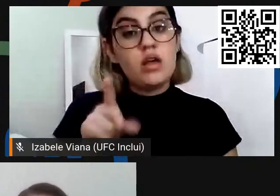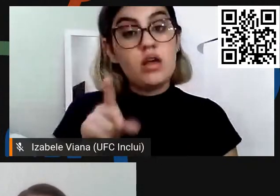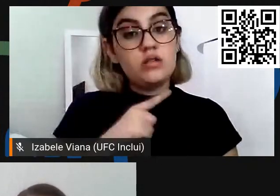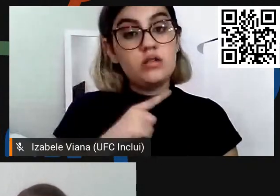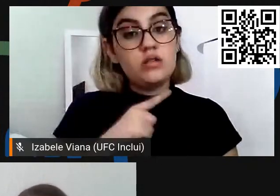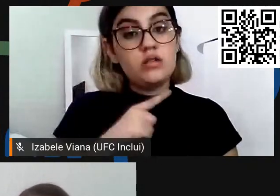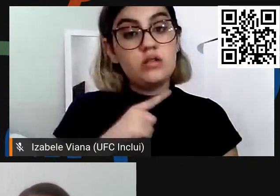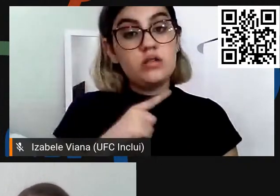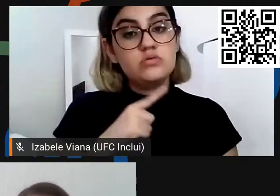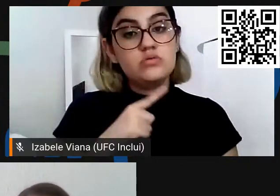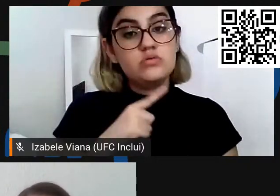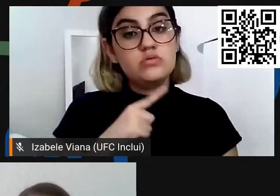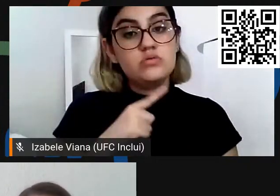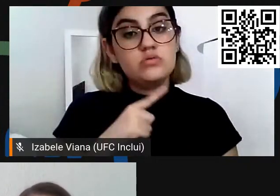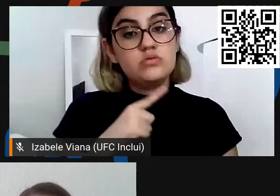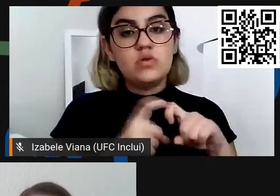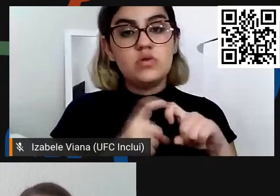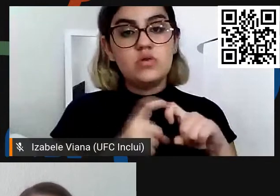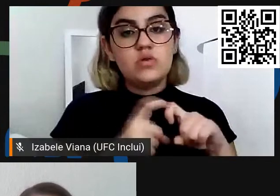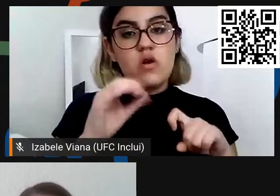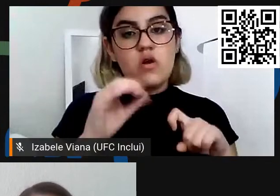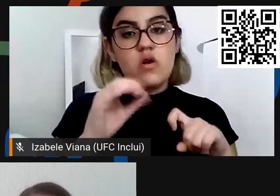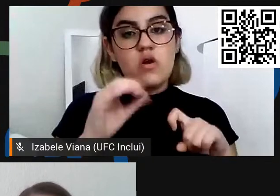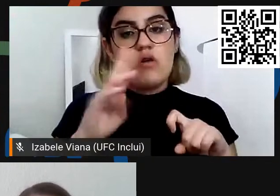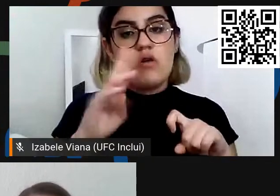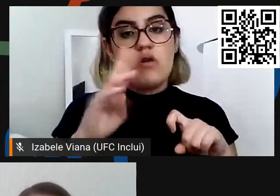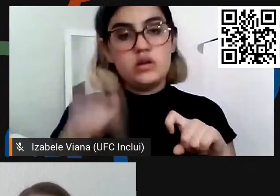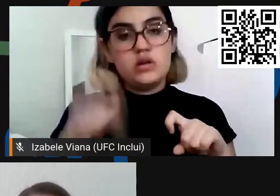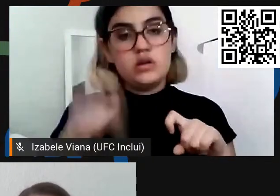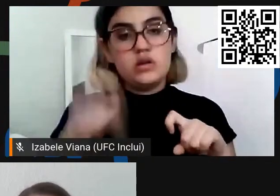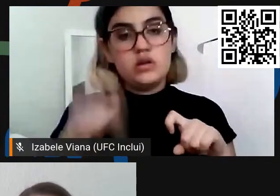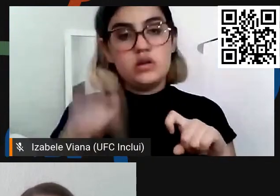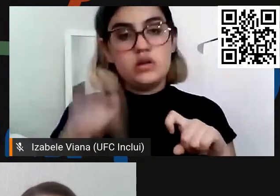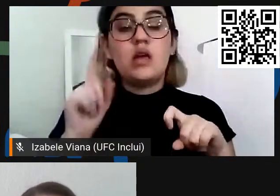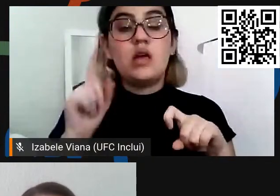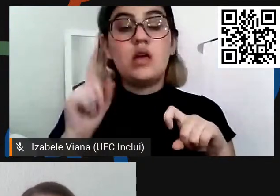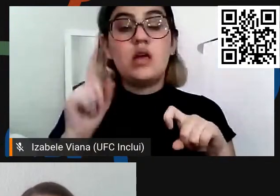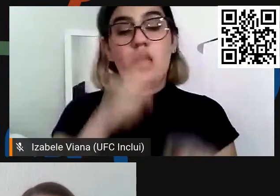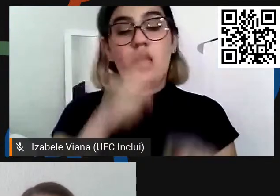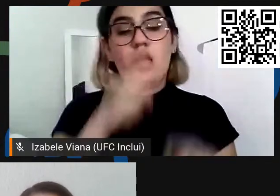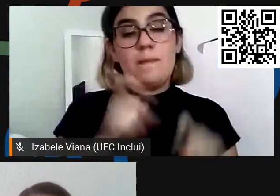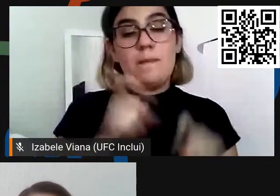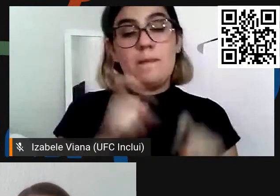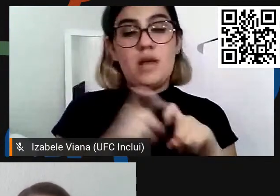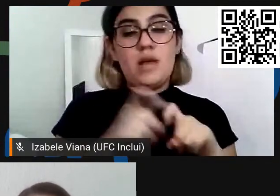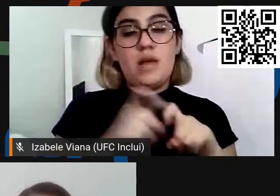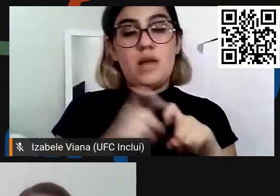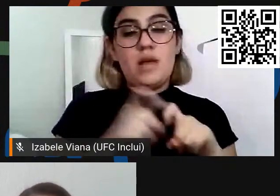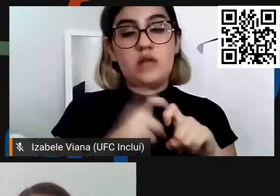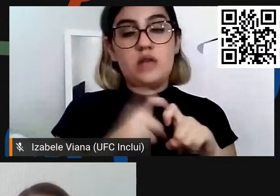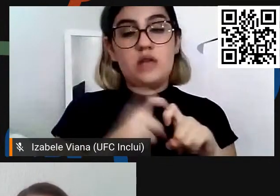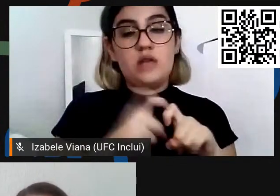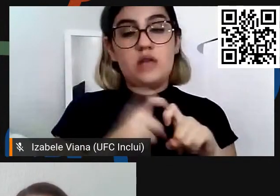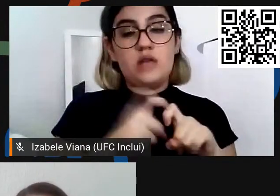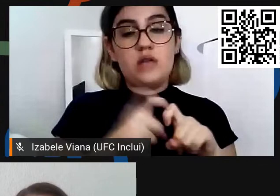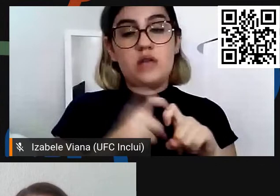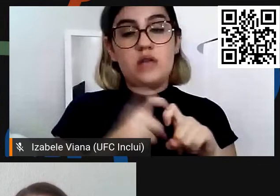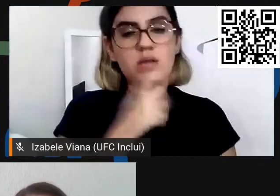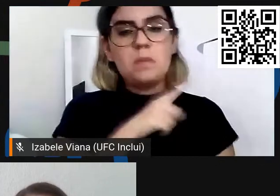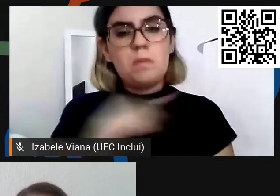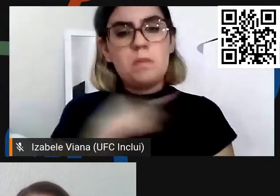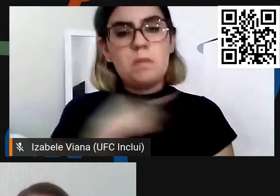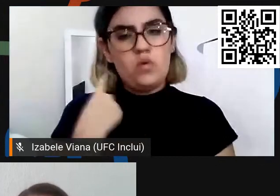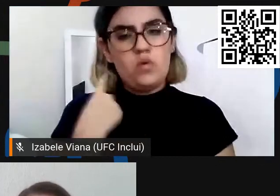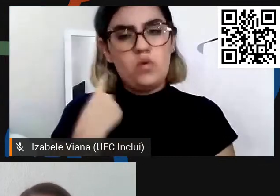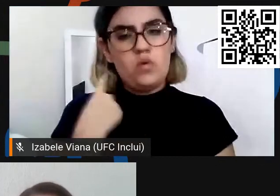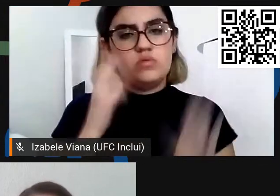o Cochrane, que era o Archibald Cochrane, que era do Reino Unido, né, ele já faleceu, e ele, enquanto